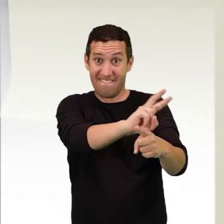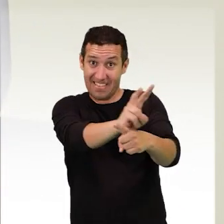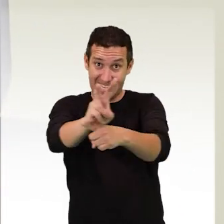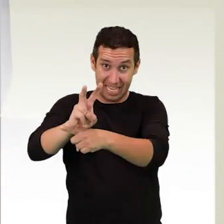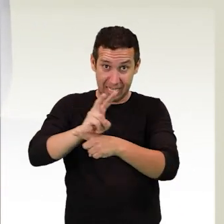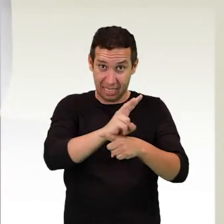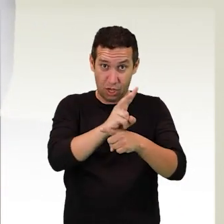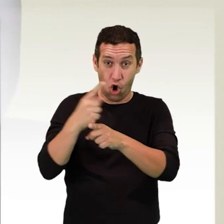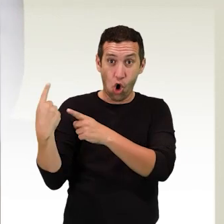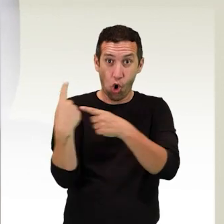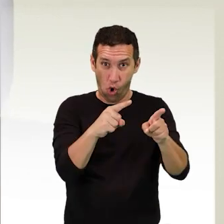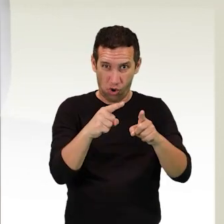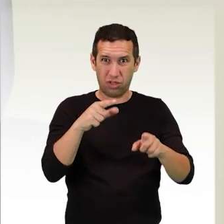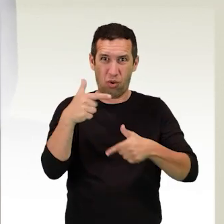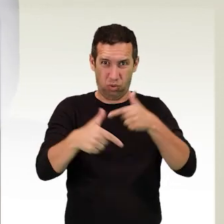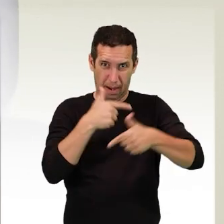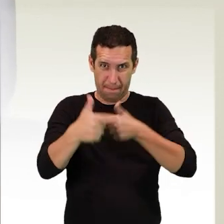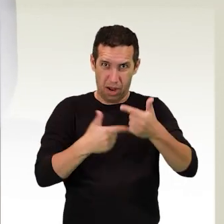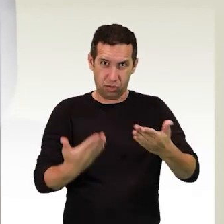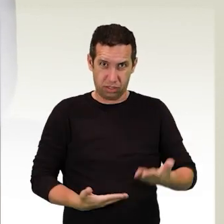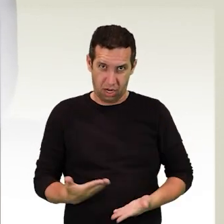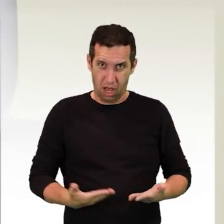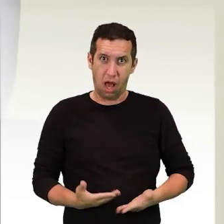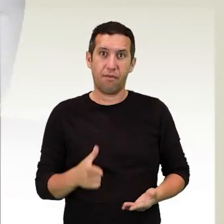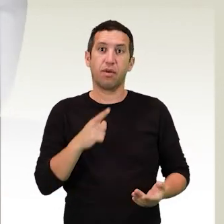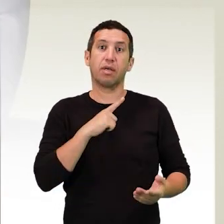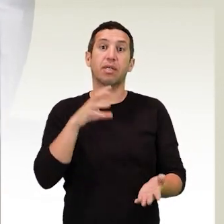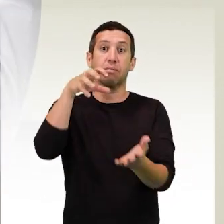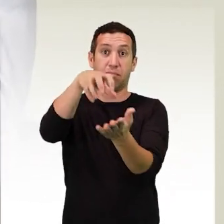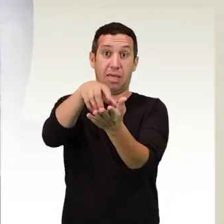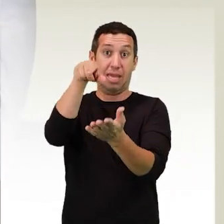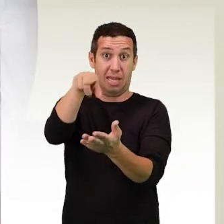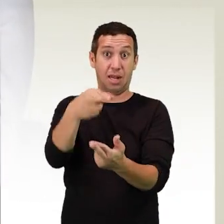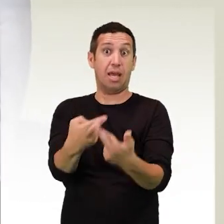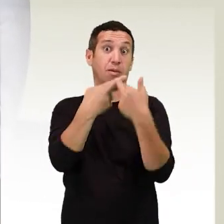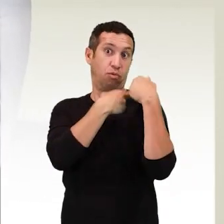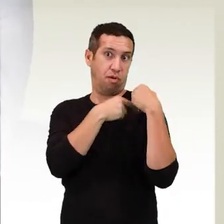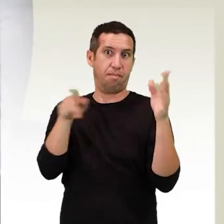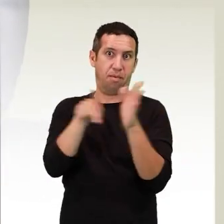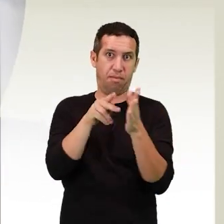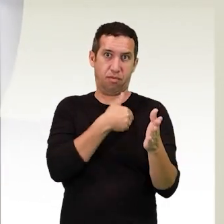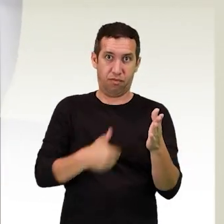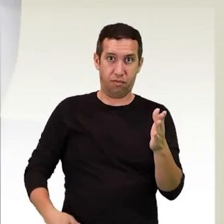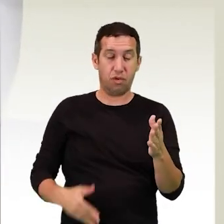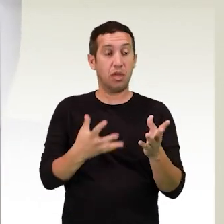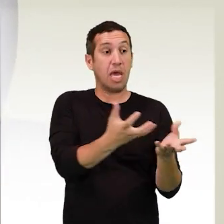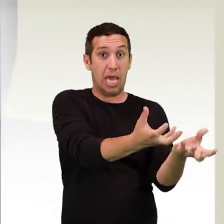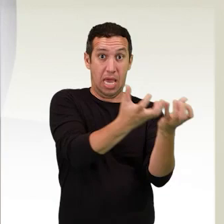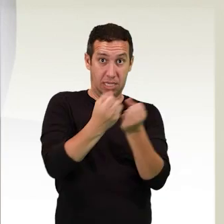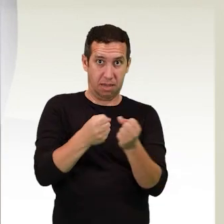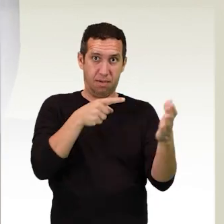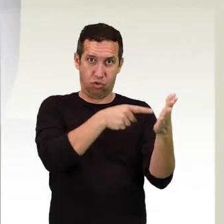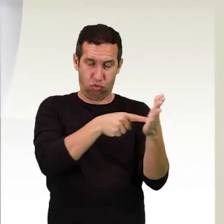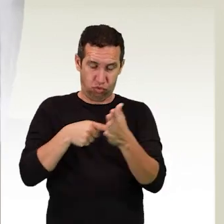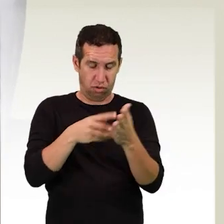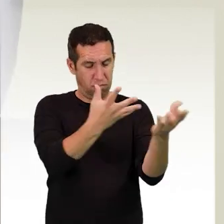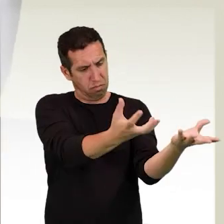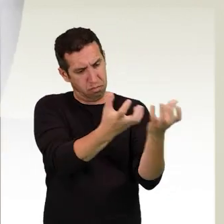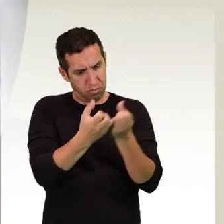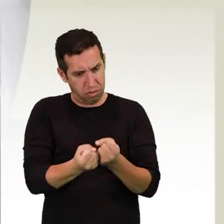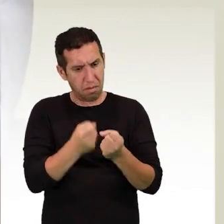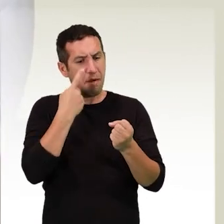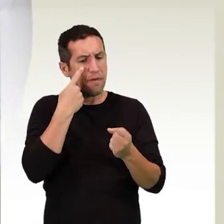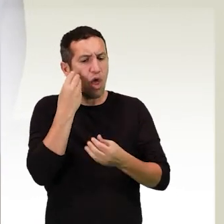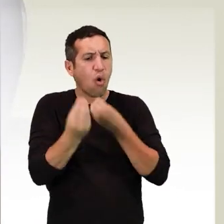de Fiscalização, né, de Combate ao Trabalho Escravo lá do Ministério do Trabalho, que tem essa competência, né, de receber as denúncias